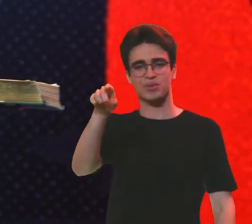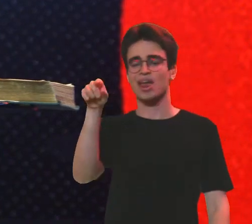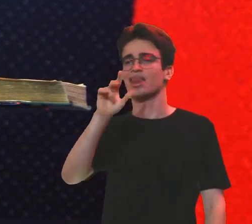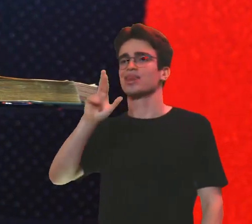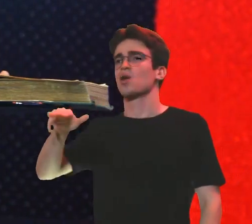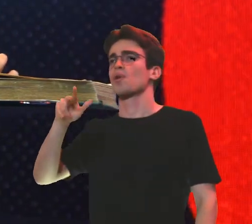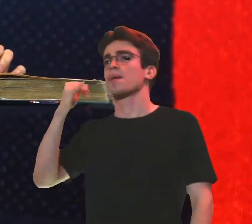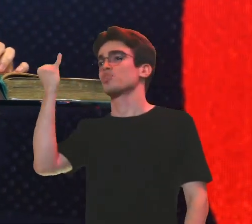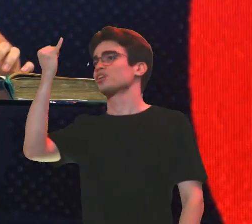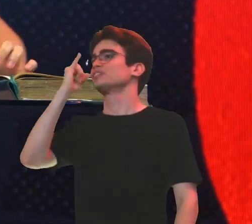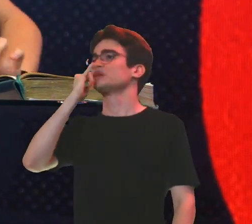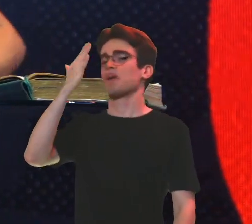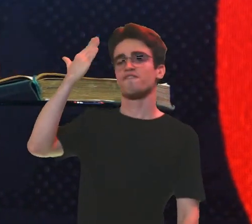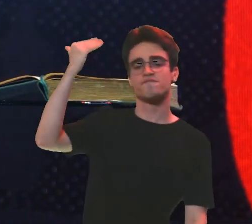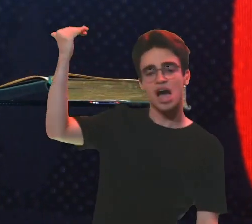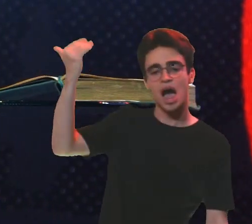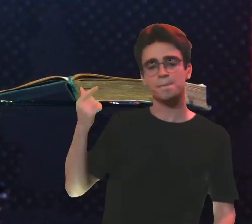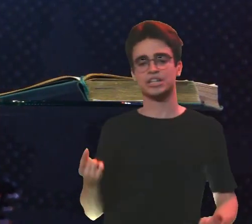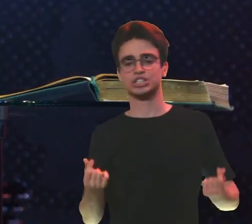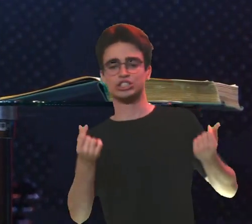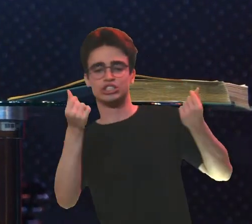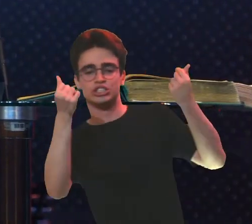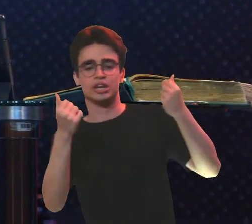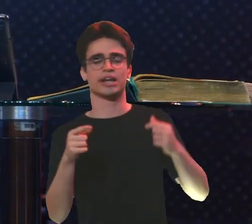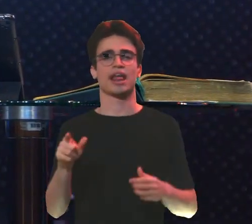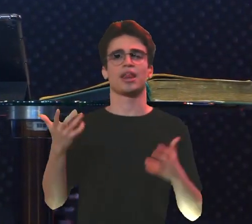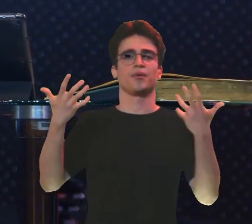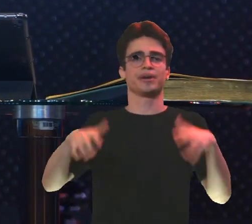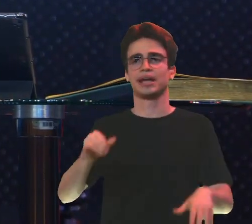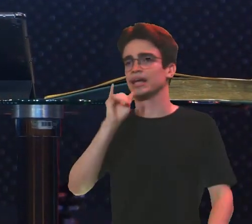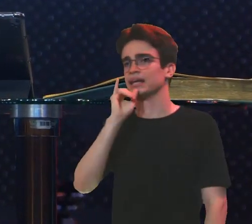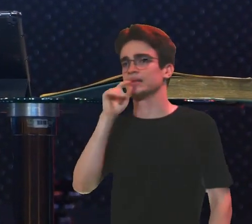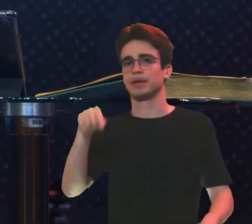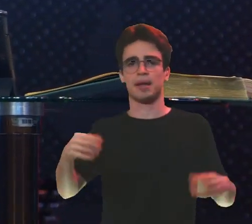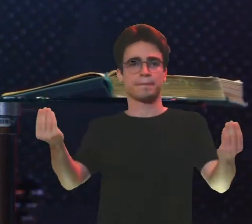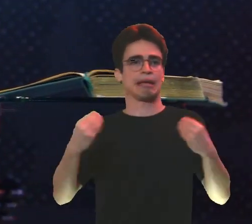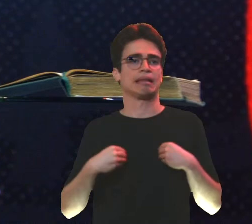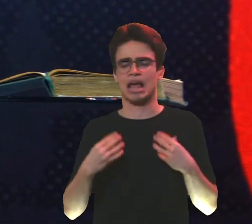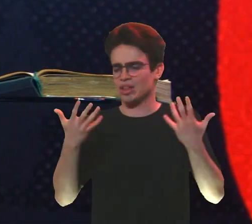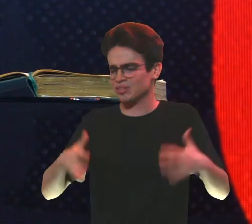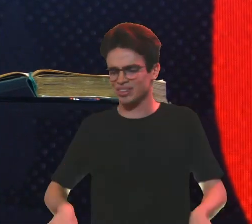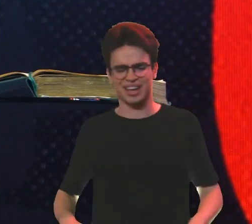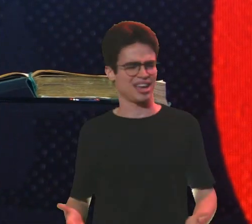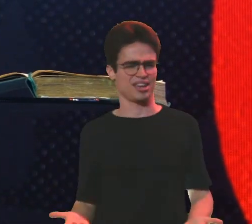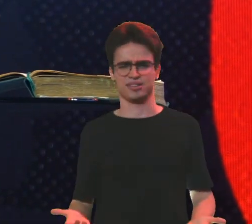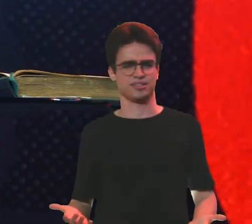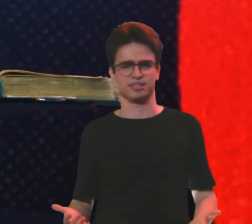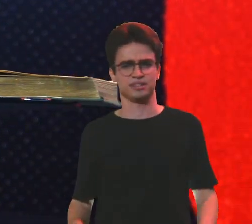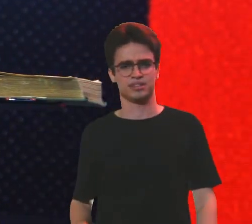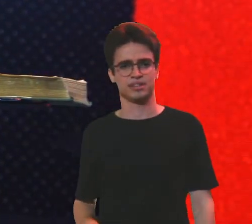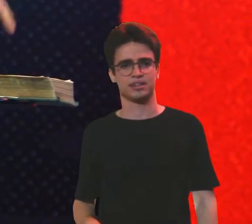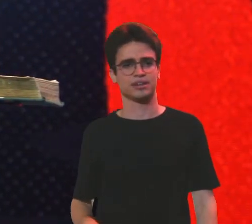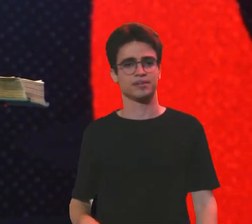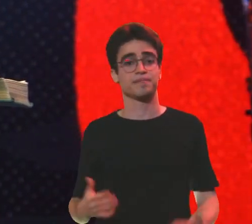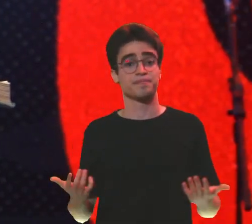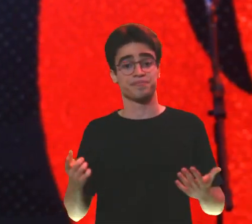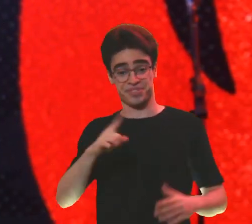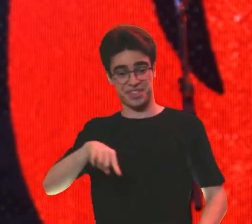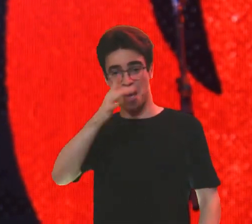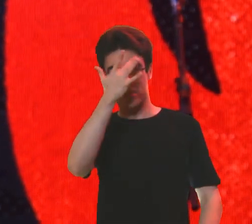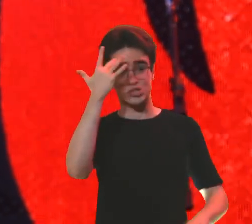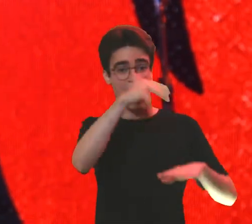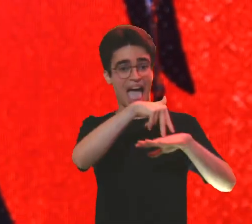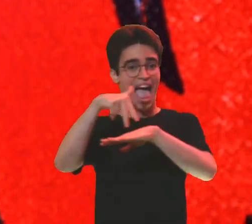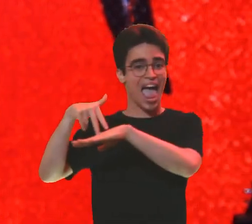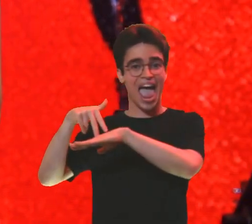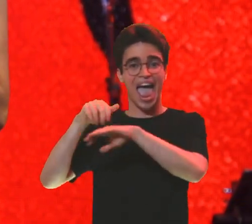fama, com dinheiro. Ele não se importa em receber algo aqui nessa terra. Ele não se importa. Esses heróis da